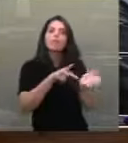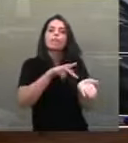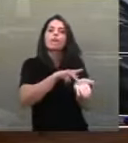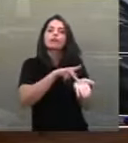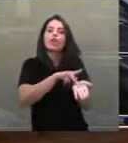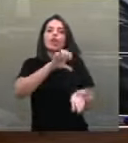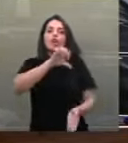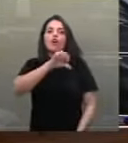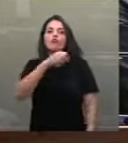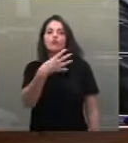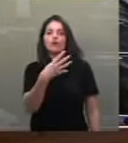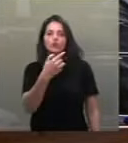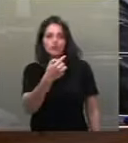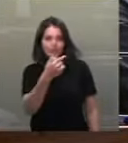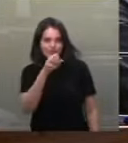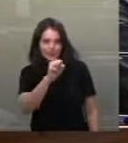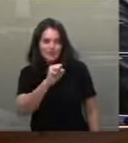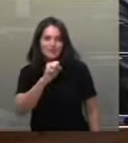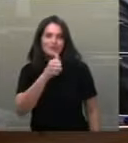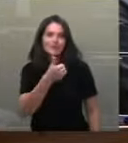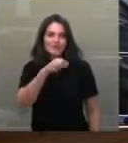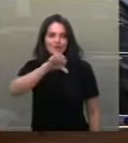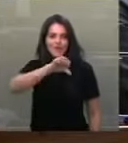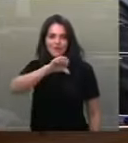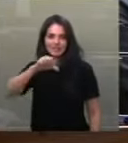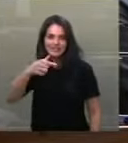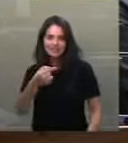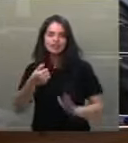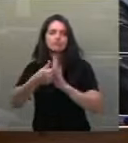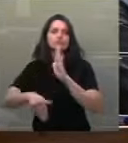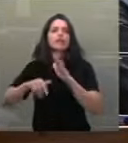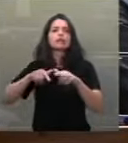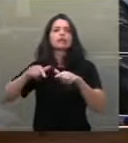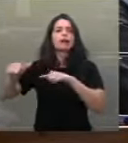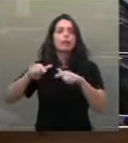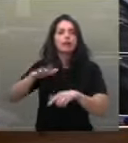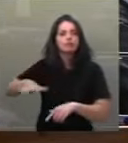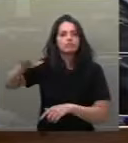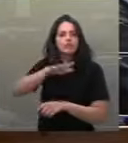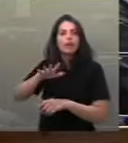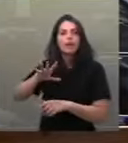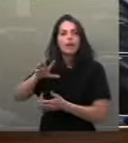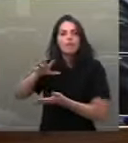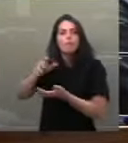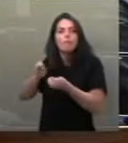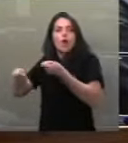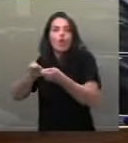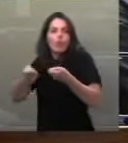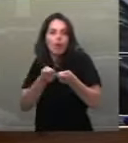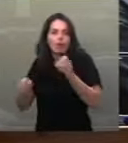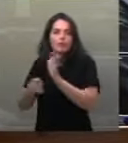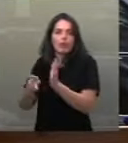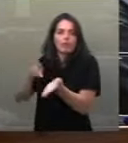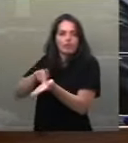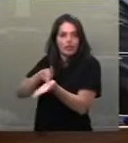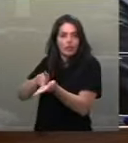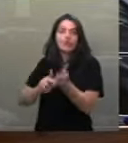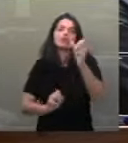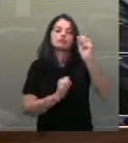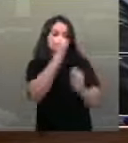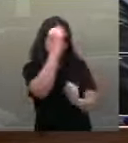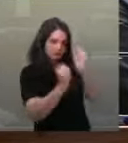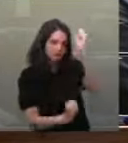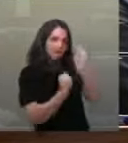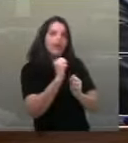que é a 9478/97, e dispõe sobre atividades relativas ao monopólio do petróleo, incluídas nesse rol a refinação do petróleo